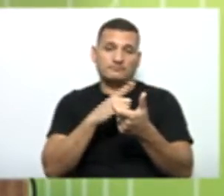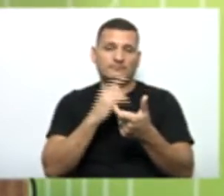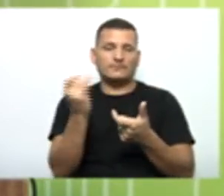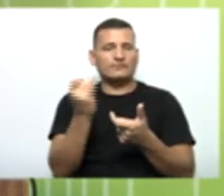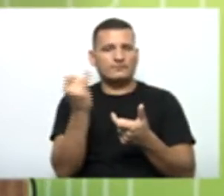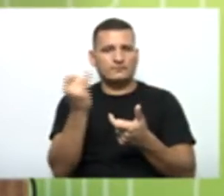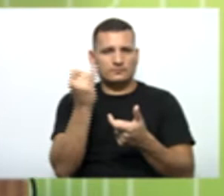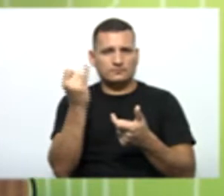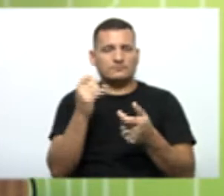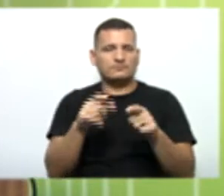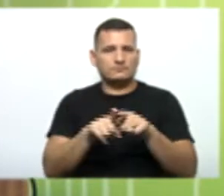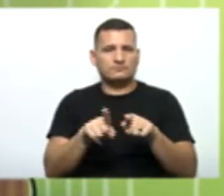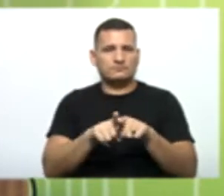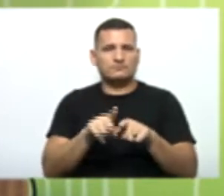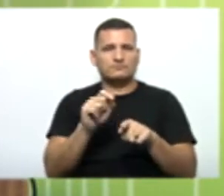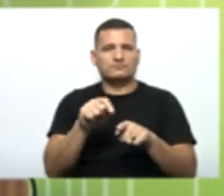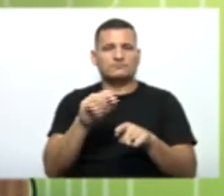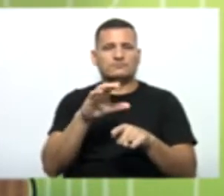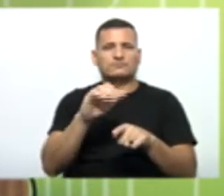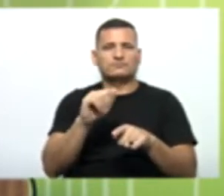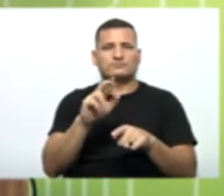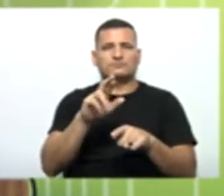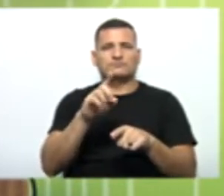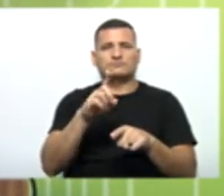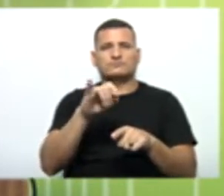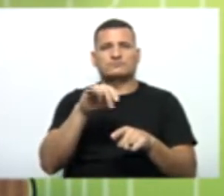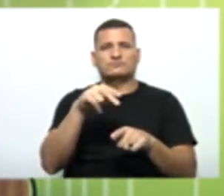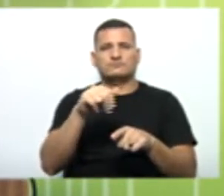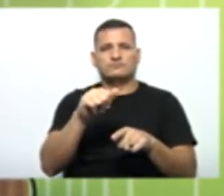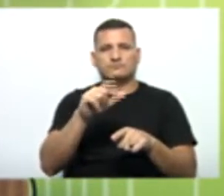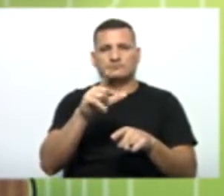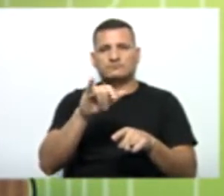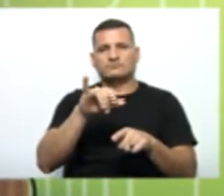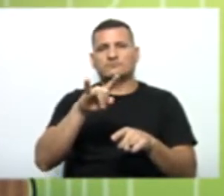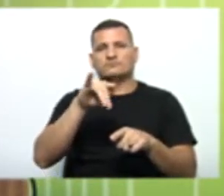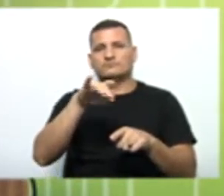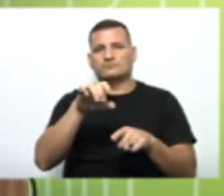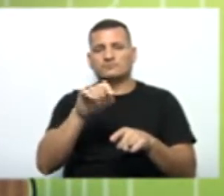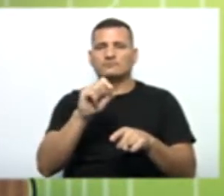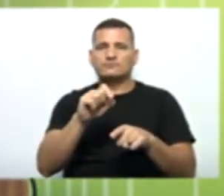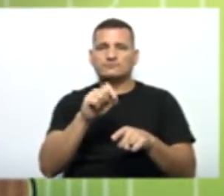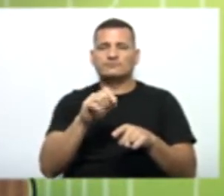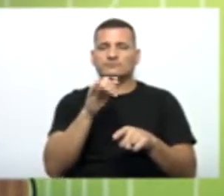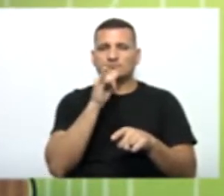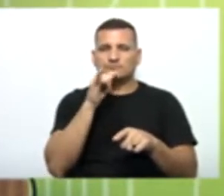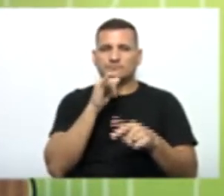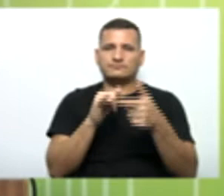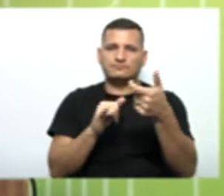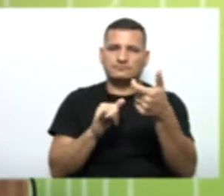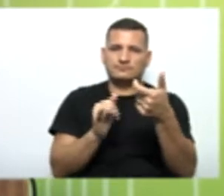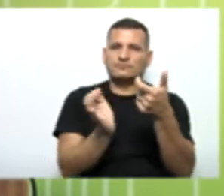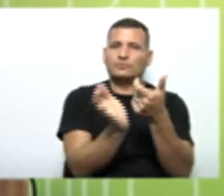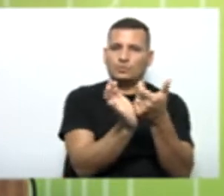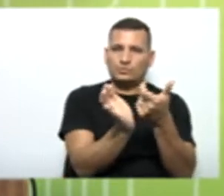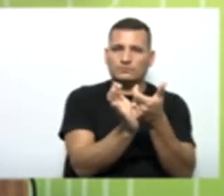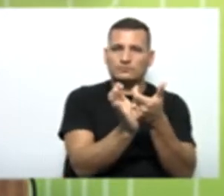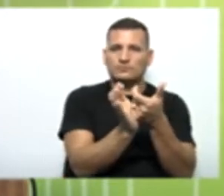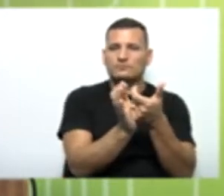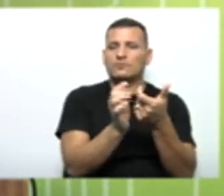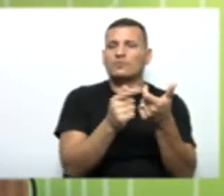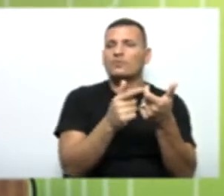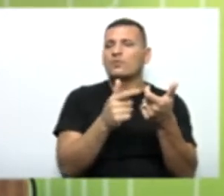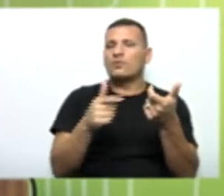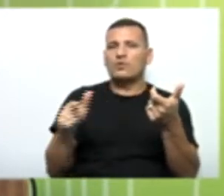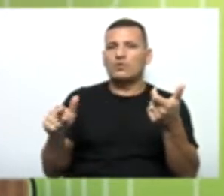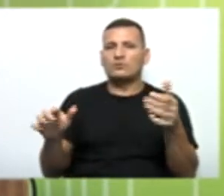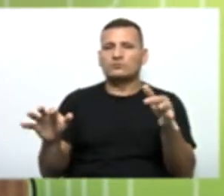que é as cardinalidades, onde que ela se relaciona. Tipo, como uma classe se relaciona com o outro, qual é a